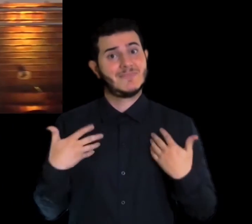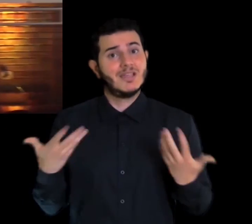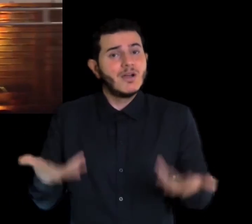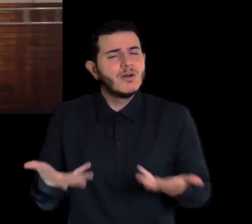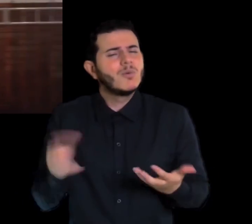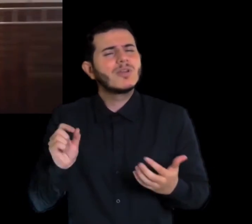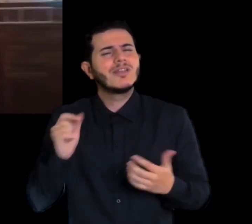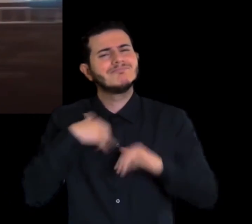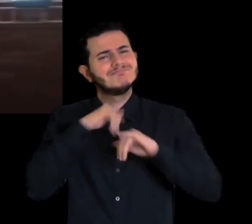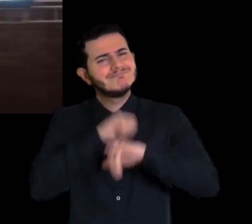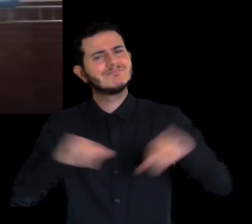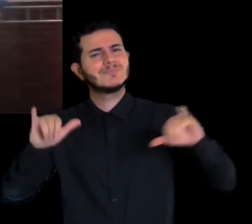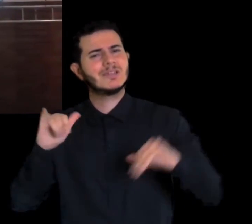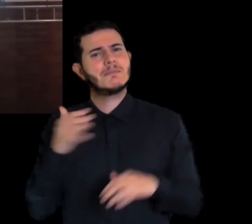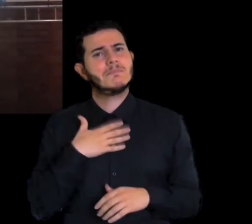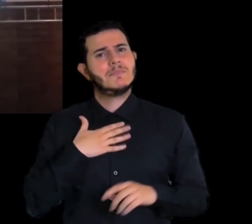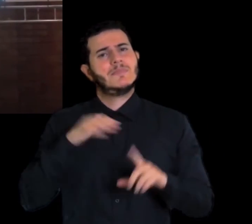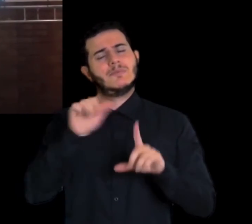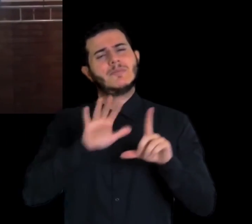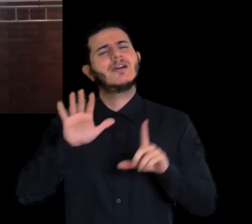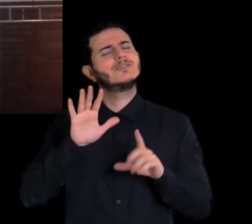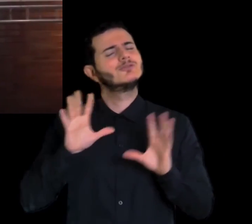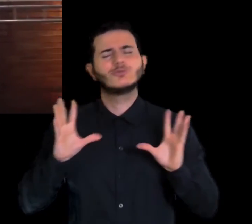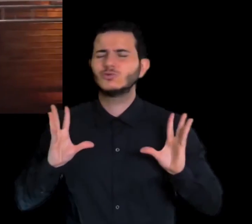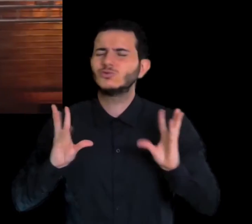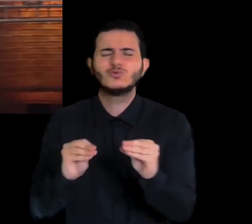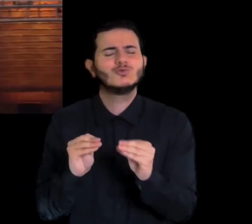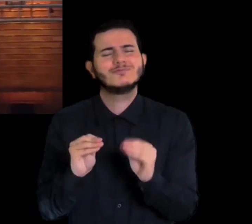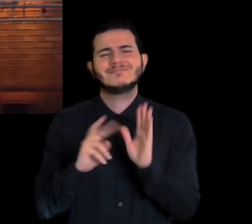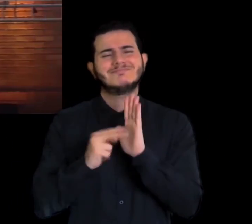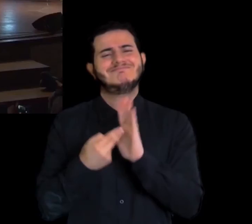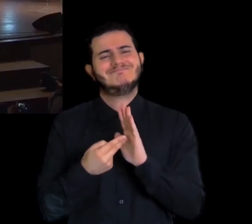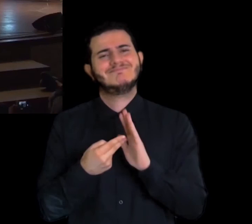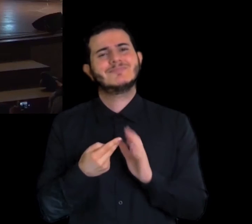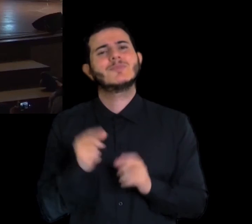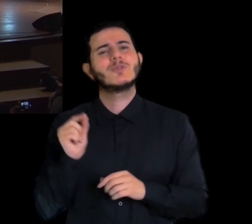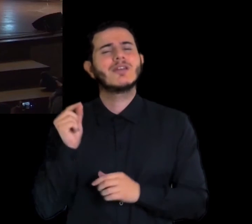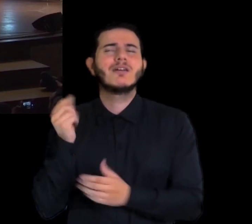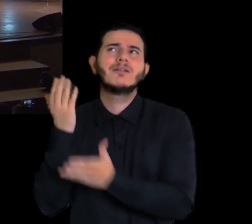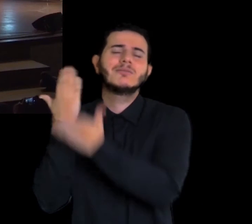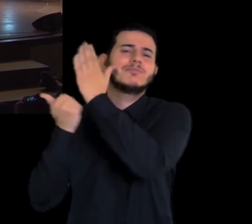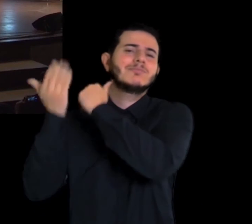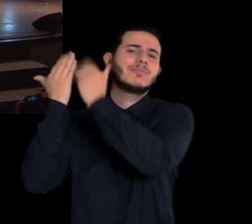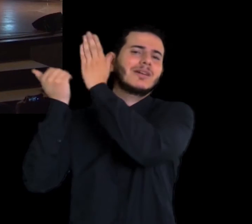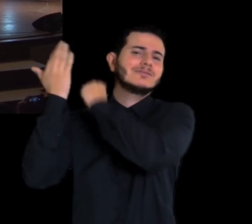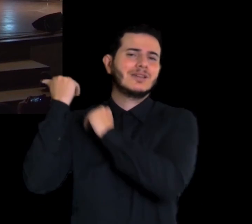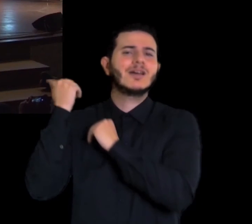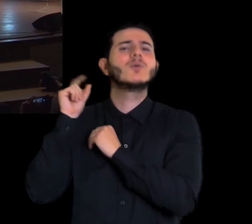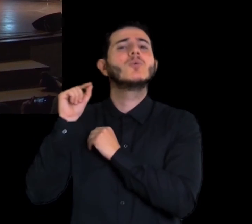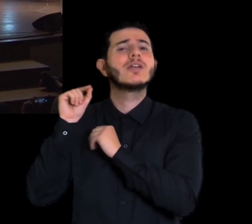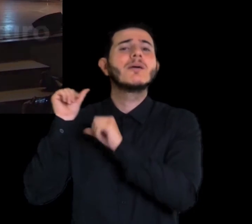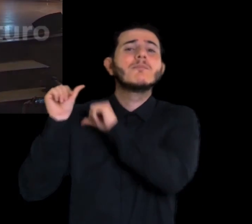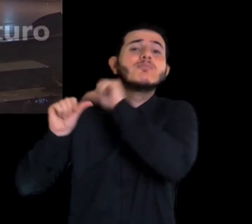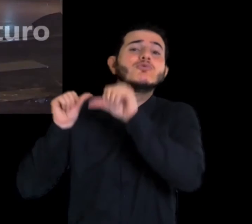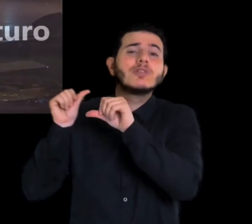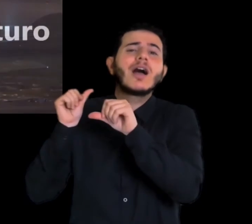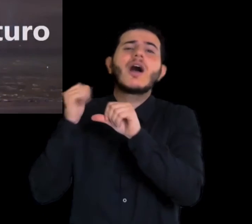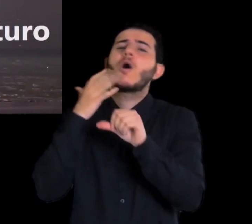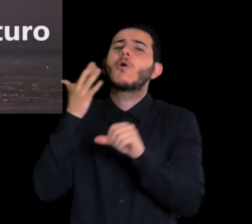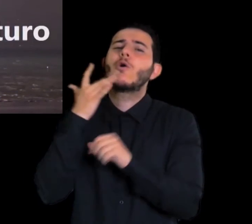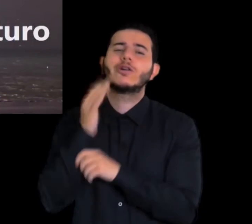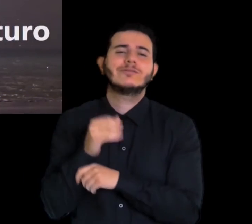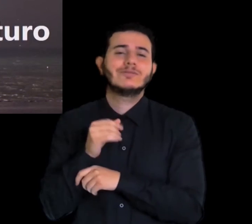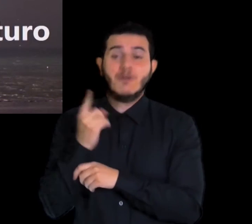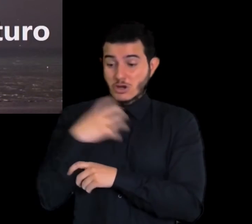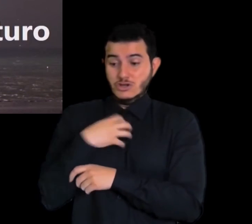para mim, essa imagem representa tudo que é. Tudo que é. Passado, galera, o máximo que você faz é mudar a cor.